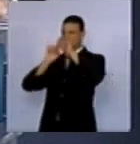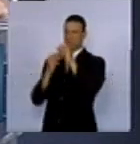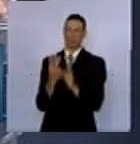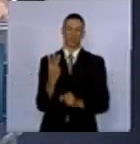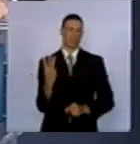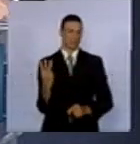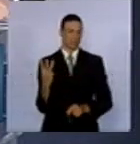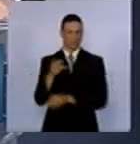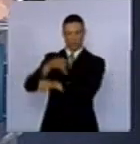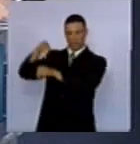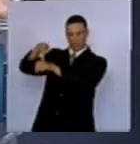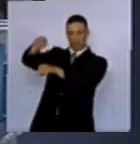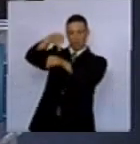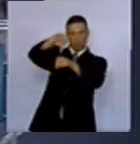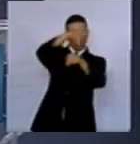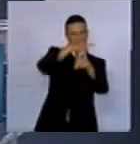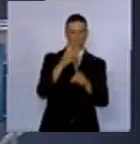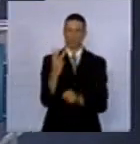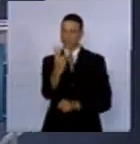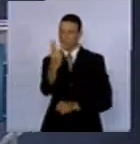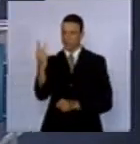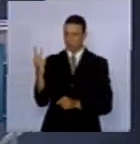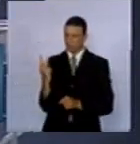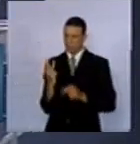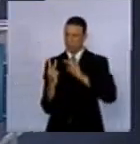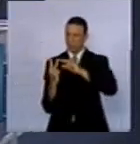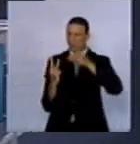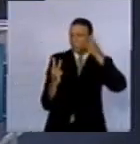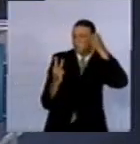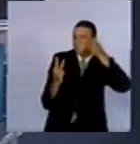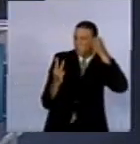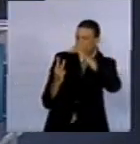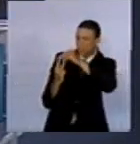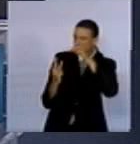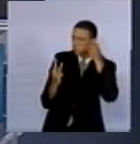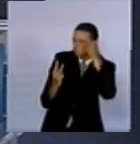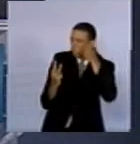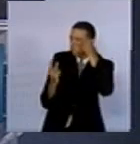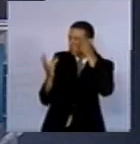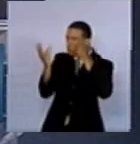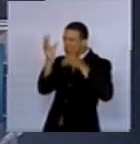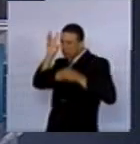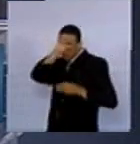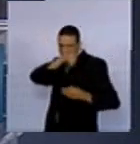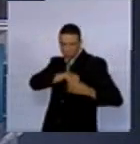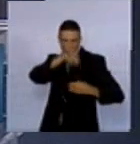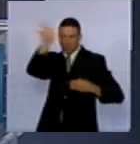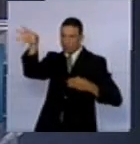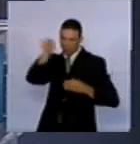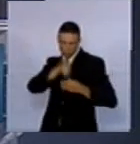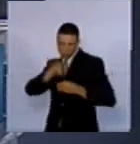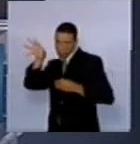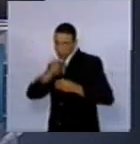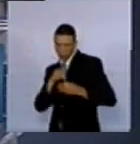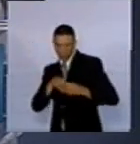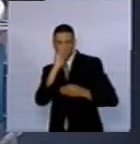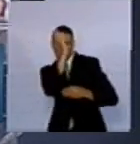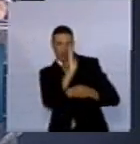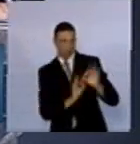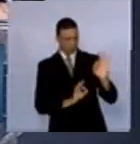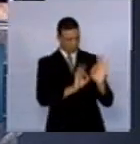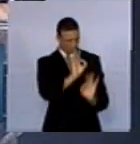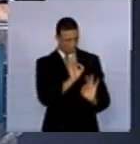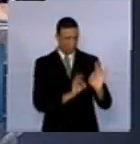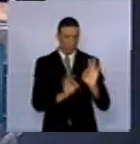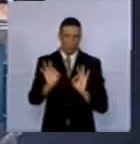três países para trazer um pouco da experiência é internacional de regulação desse